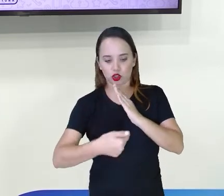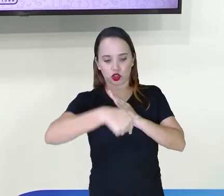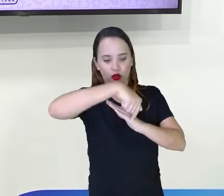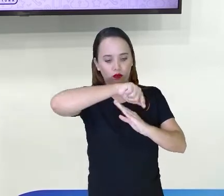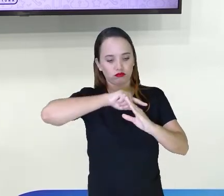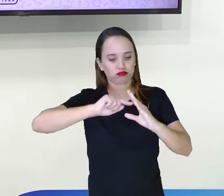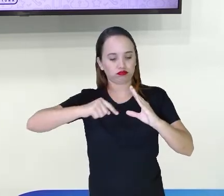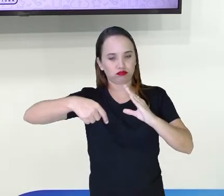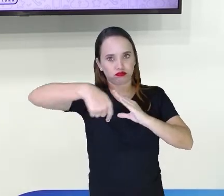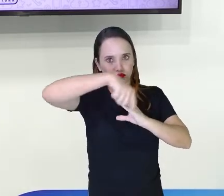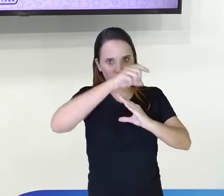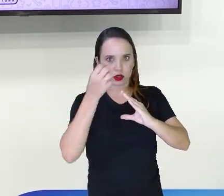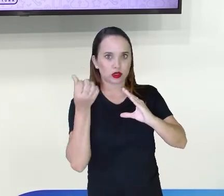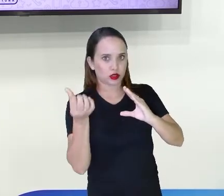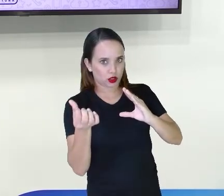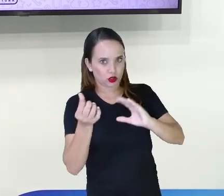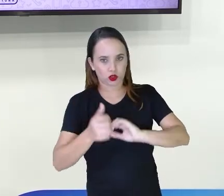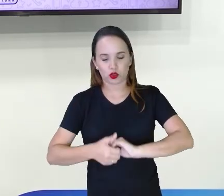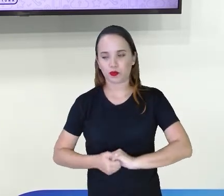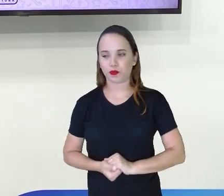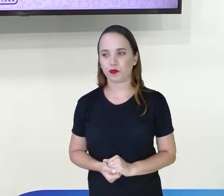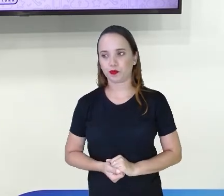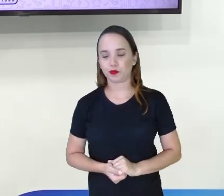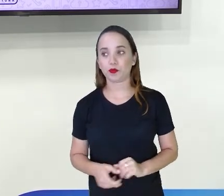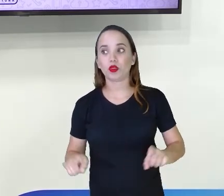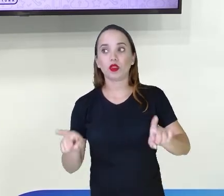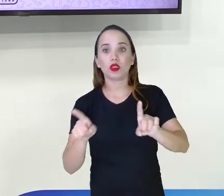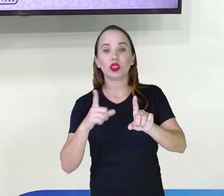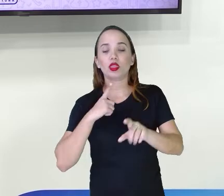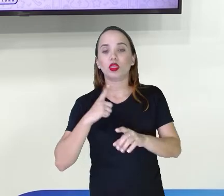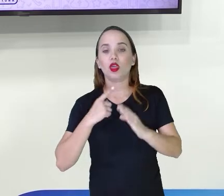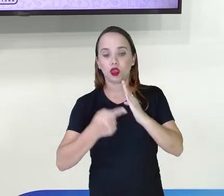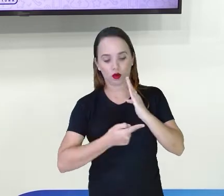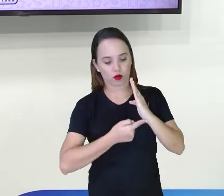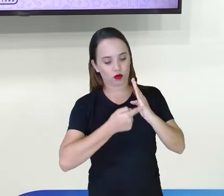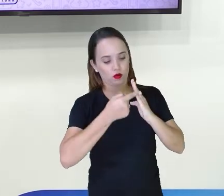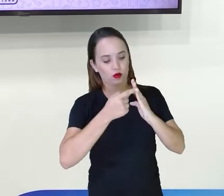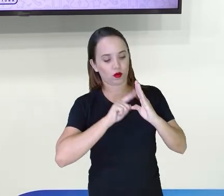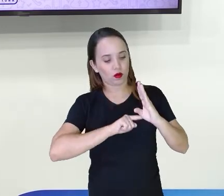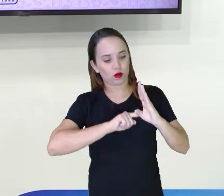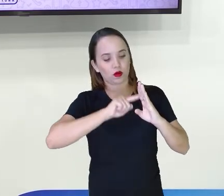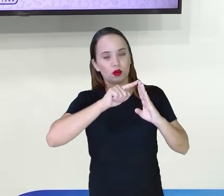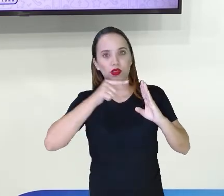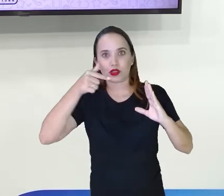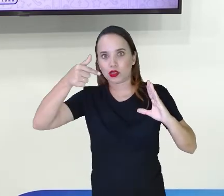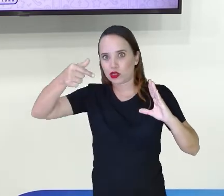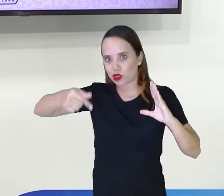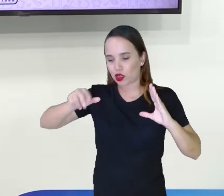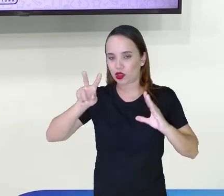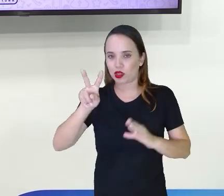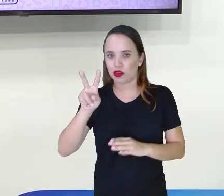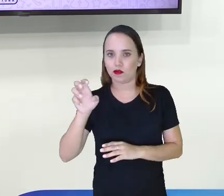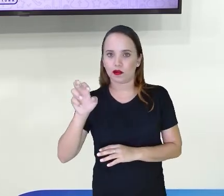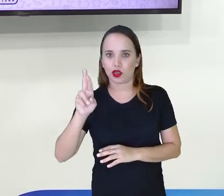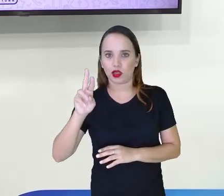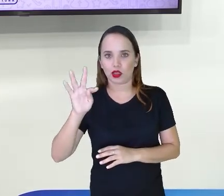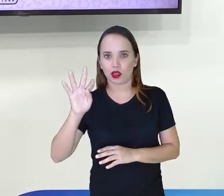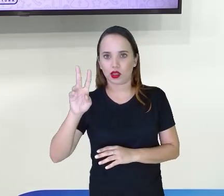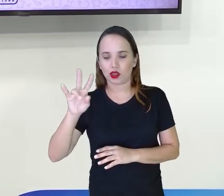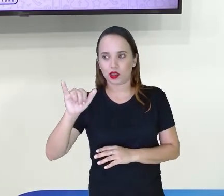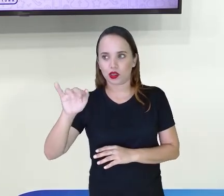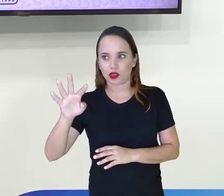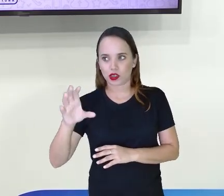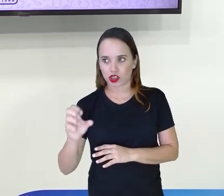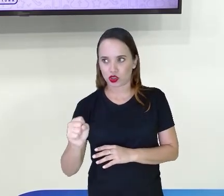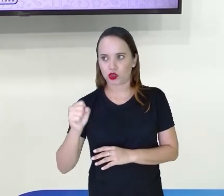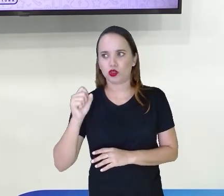faces. Eu vou ter 7 vértices. Eita, 7, professora? Não é um